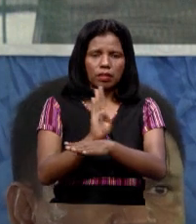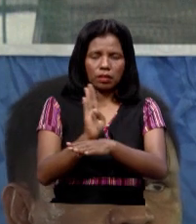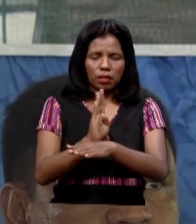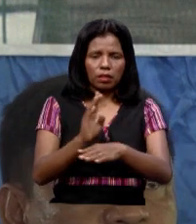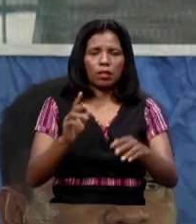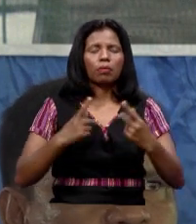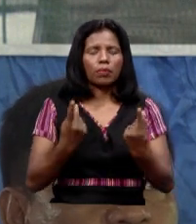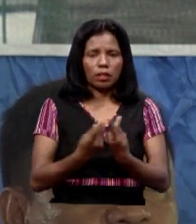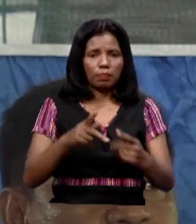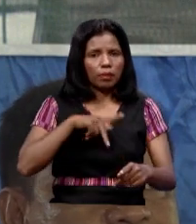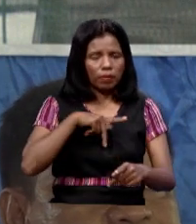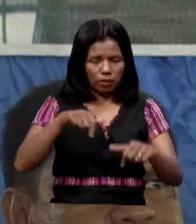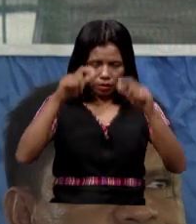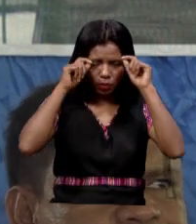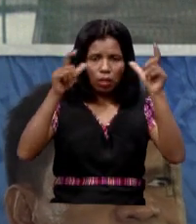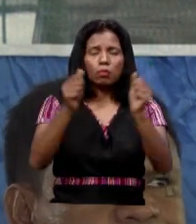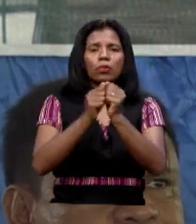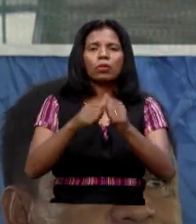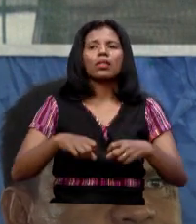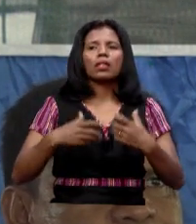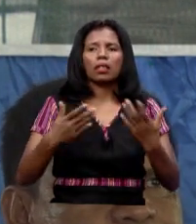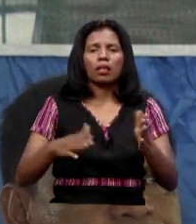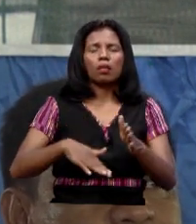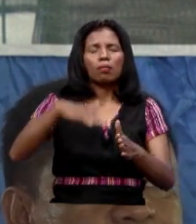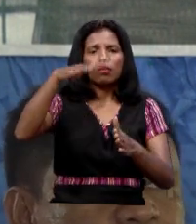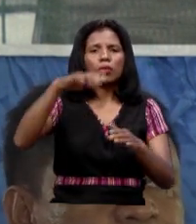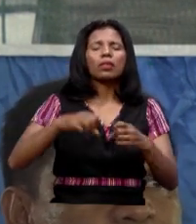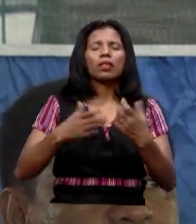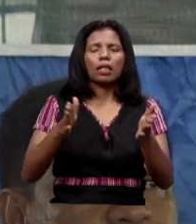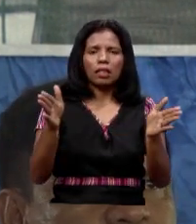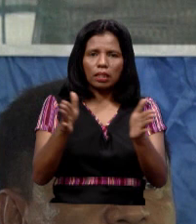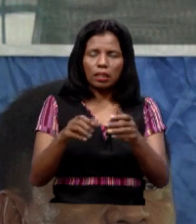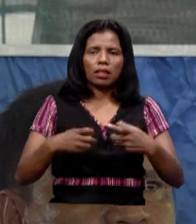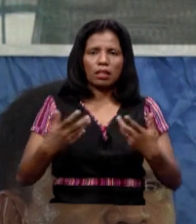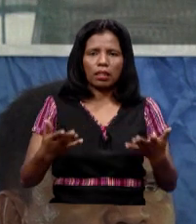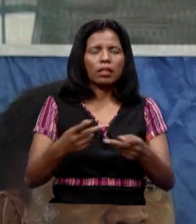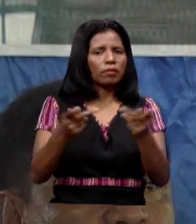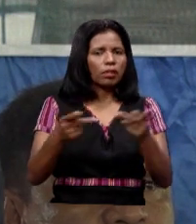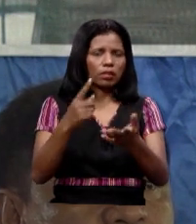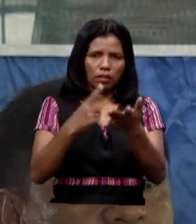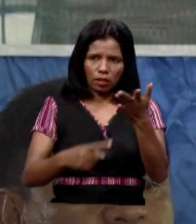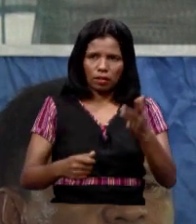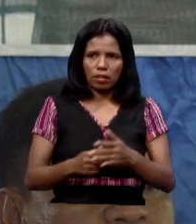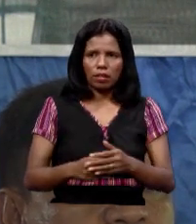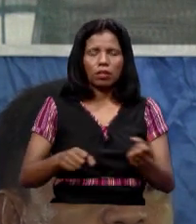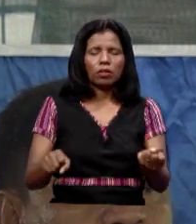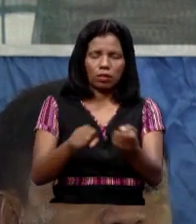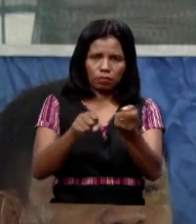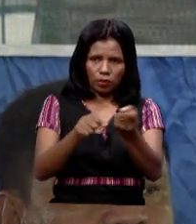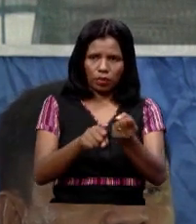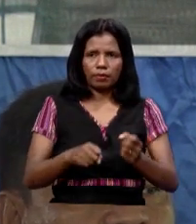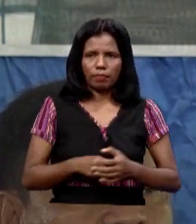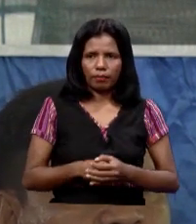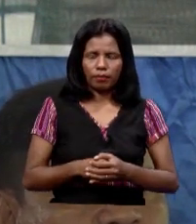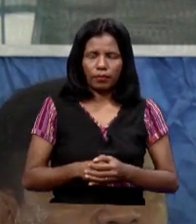da Motukira. Bot hira, meio hira, ikuang hira, e a área CDD. Contribui